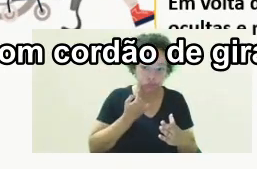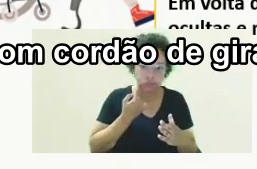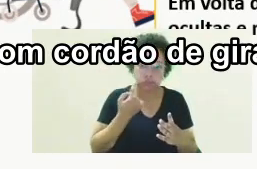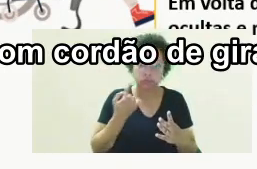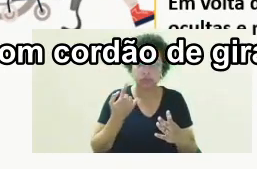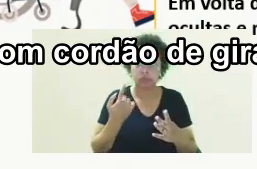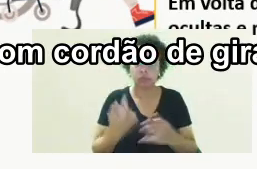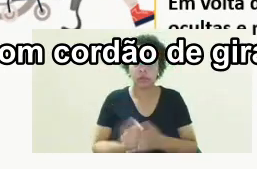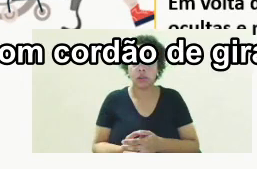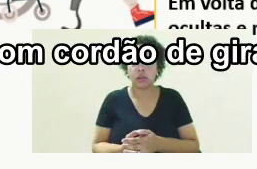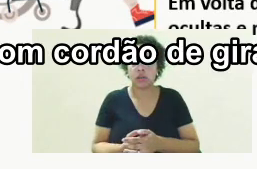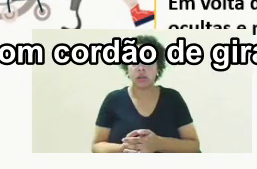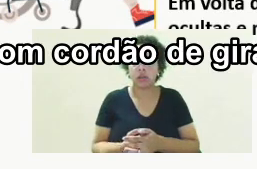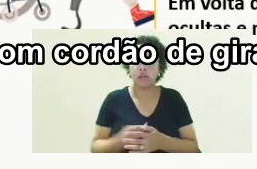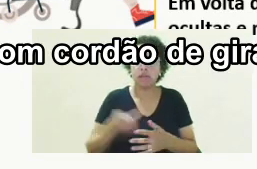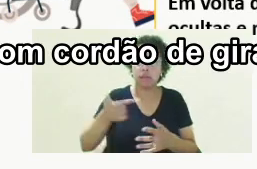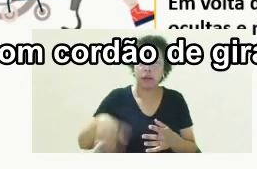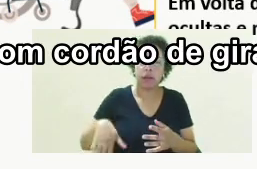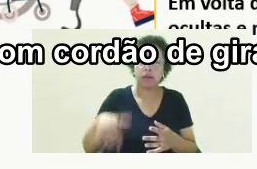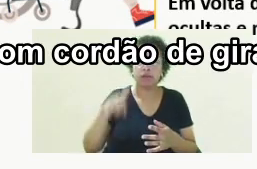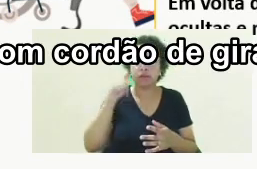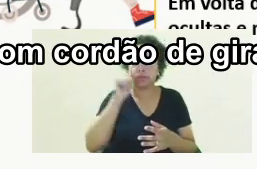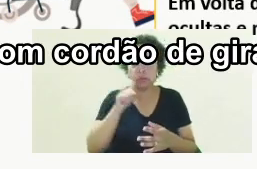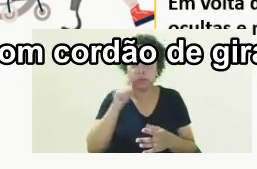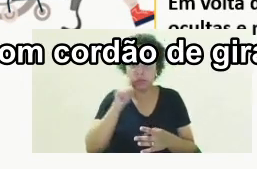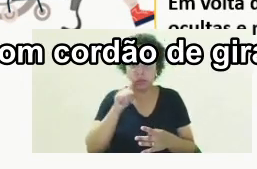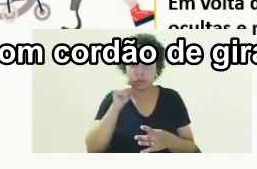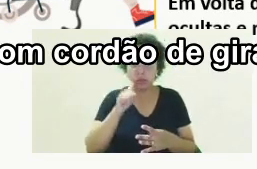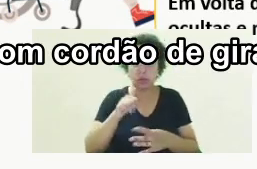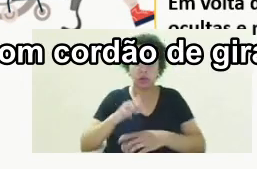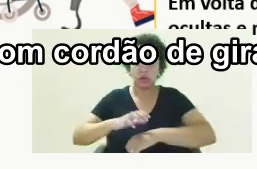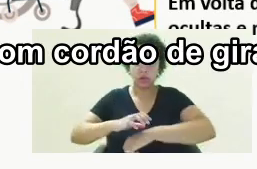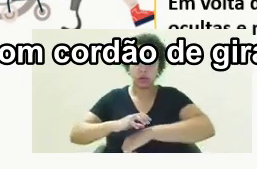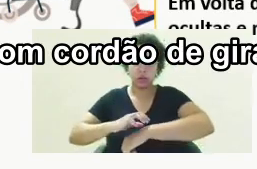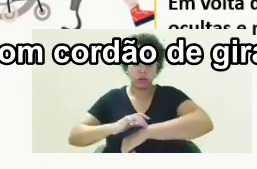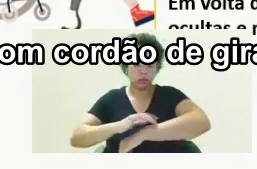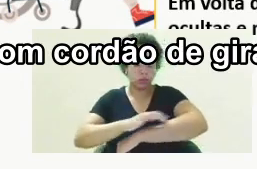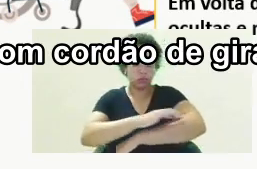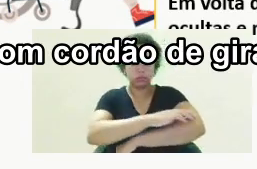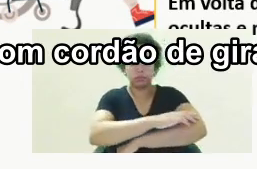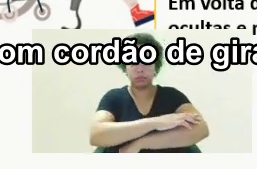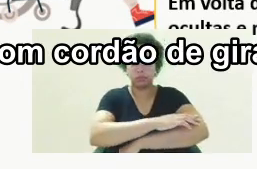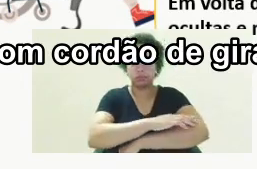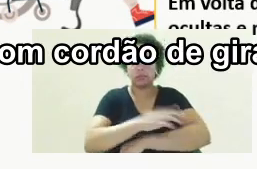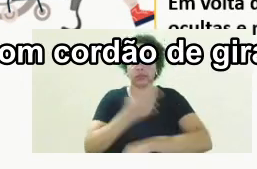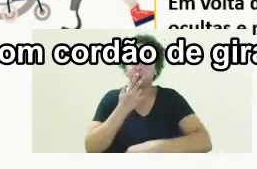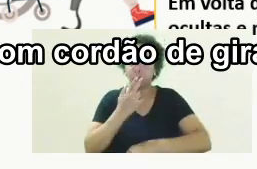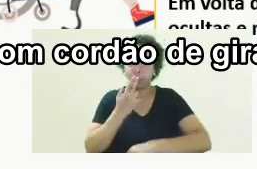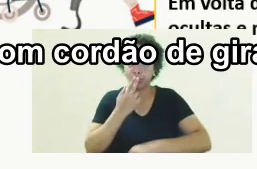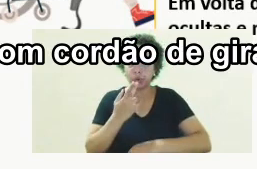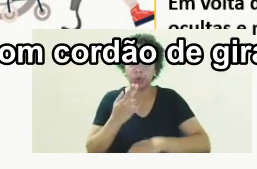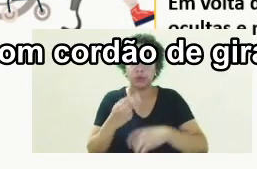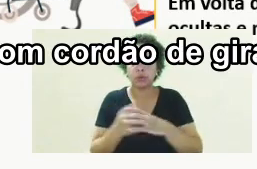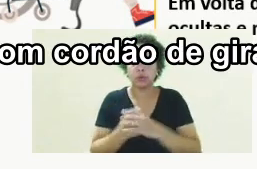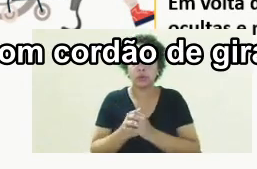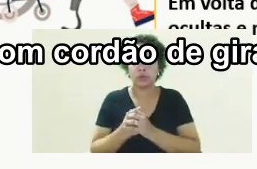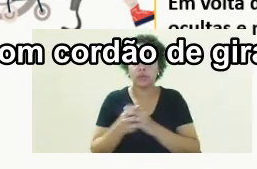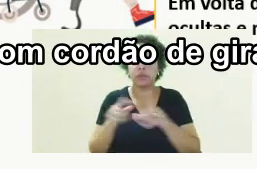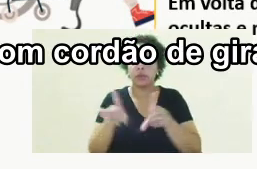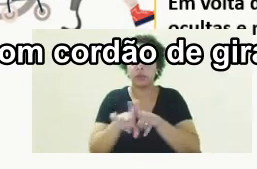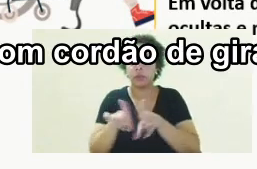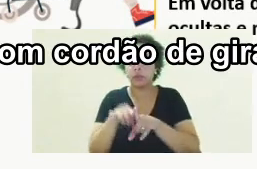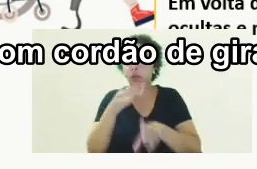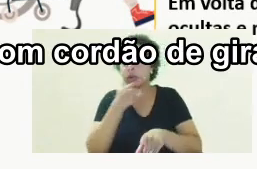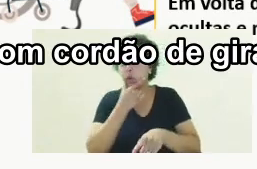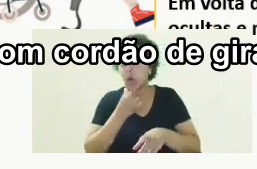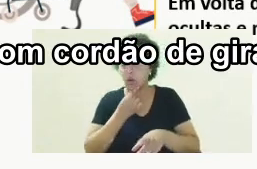Mulher com vitiligo, ela segura cadeira de rodas de um homem cadeirante. E temos também homem